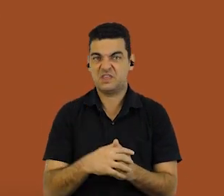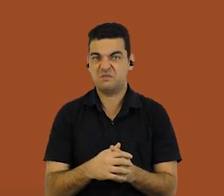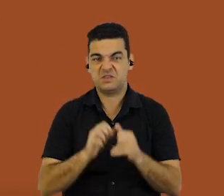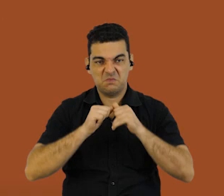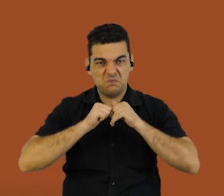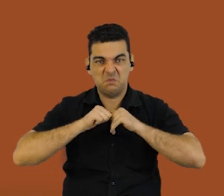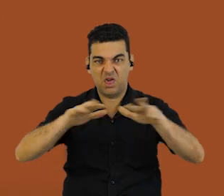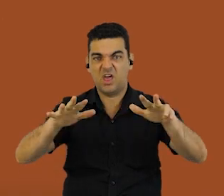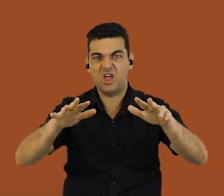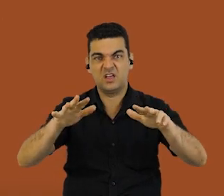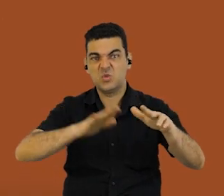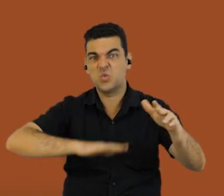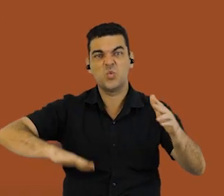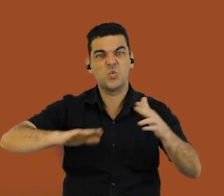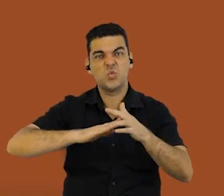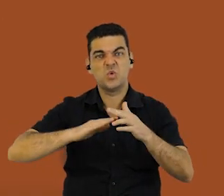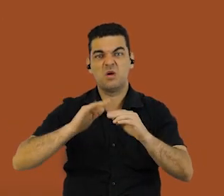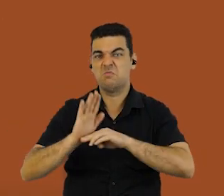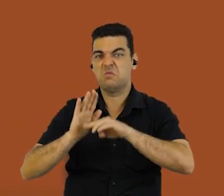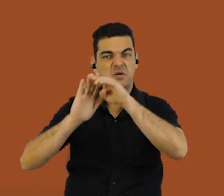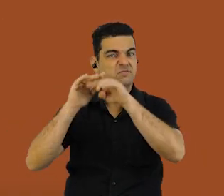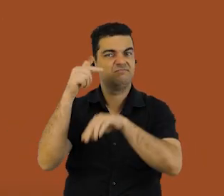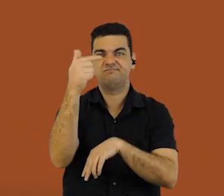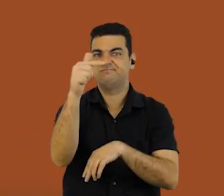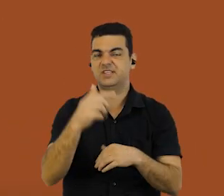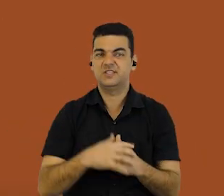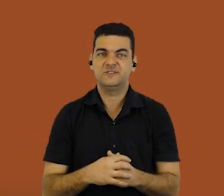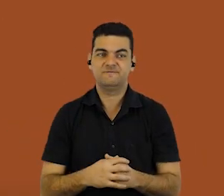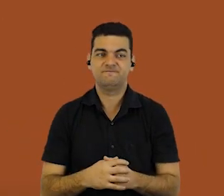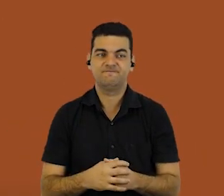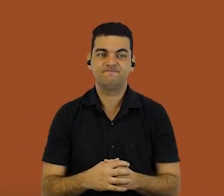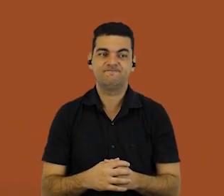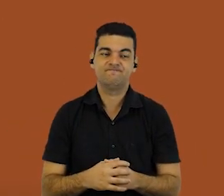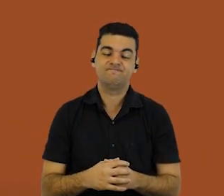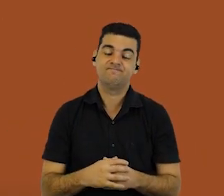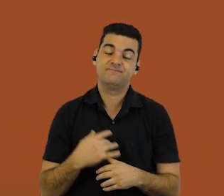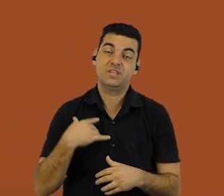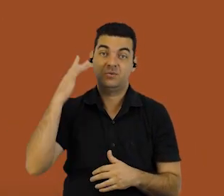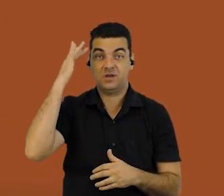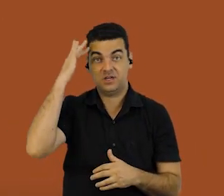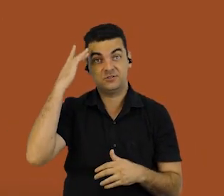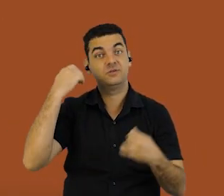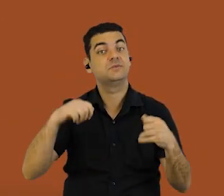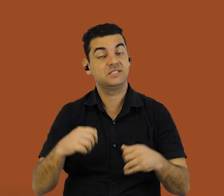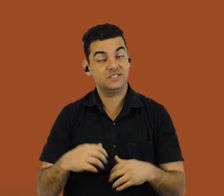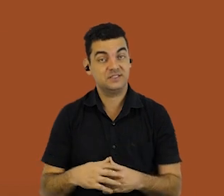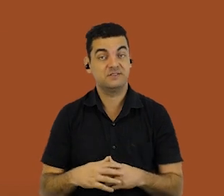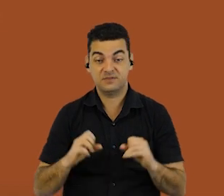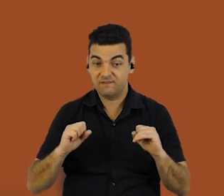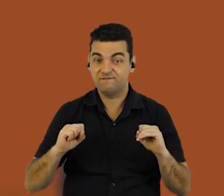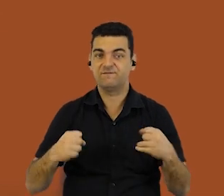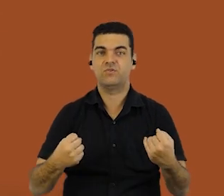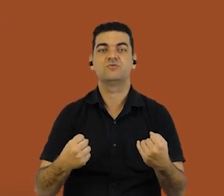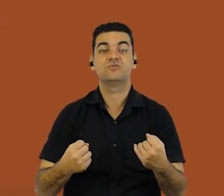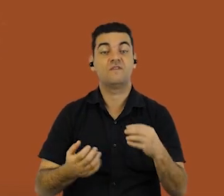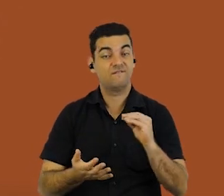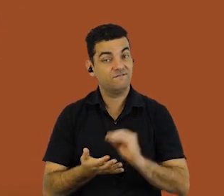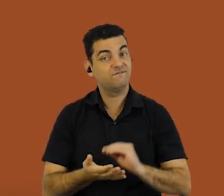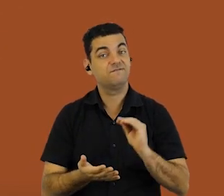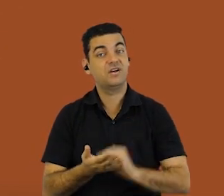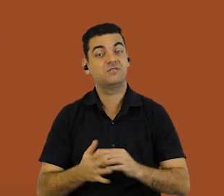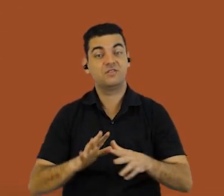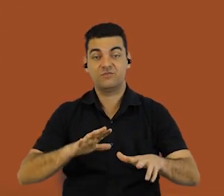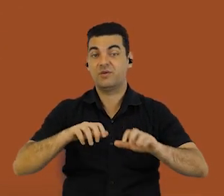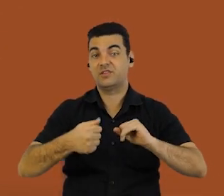não está implementada em todas as instâncias, embora devesse. Então, a gente vê lacunas, tanto na